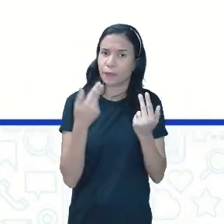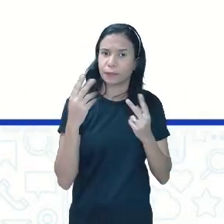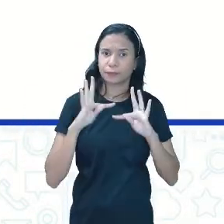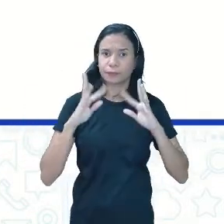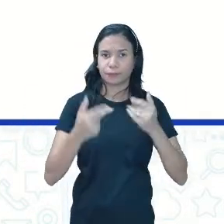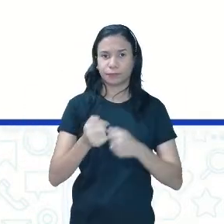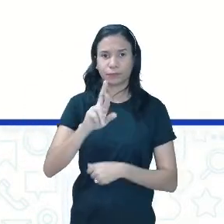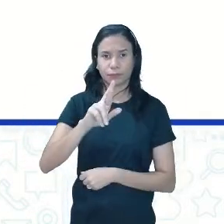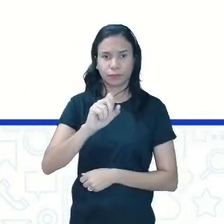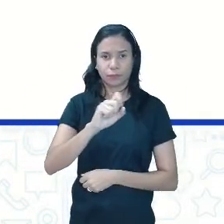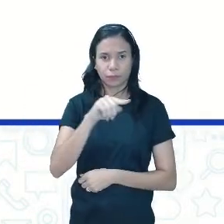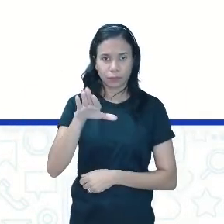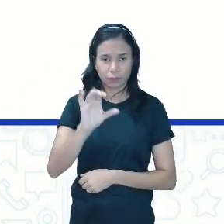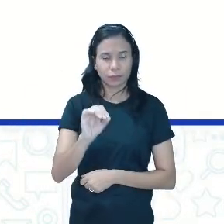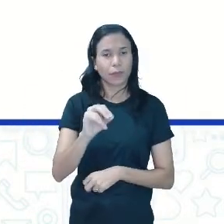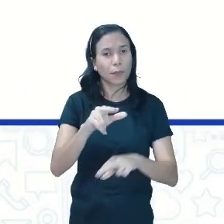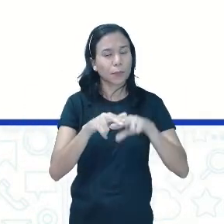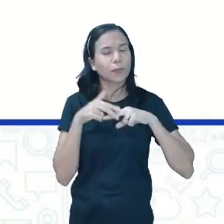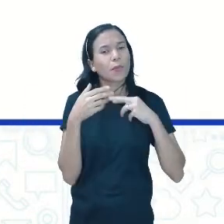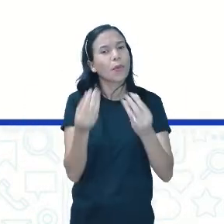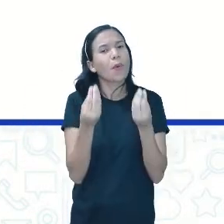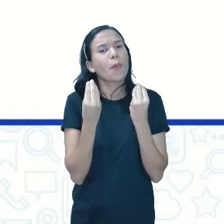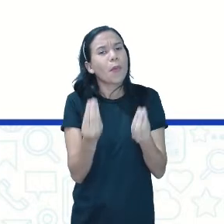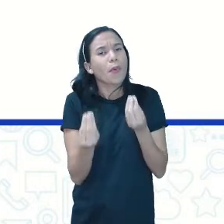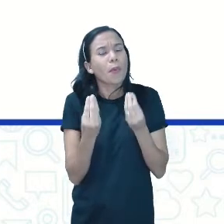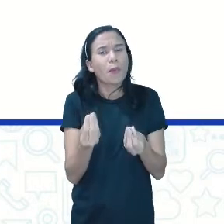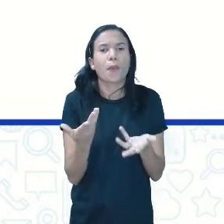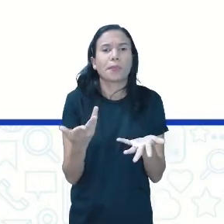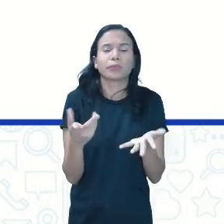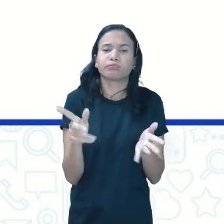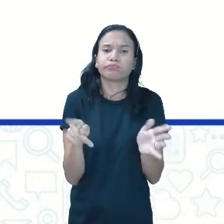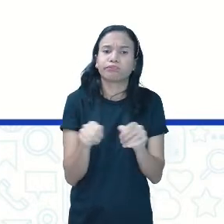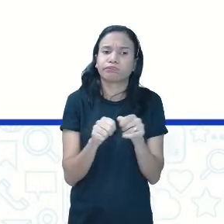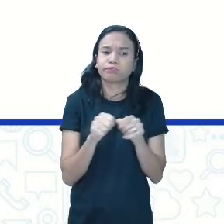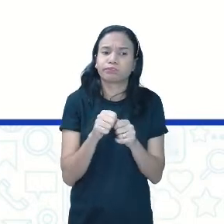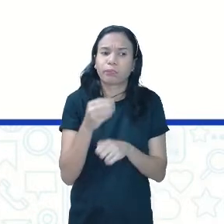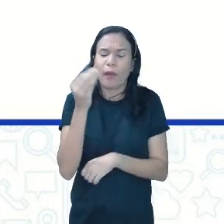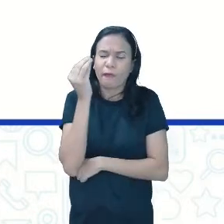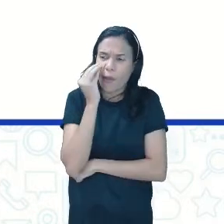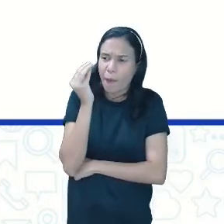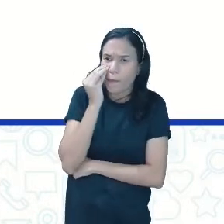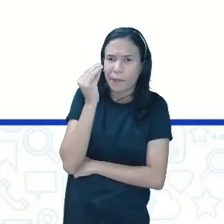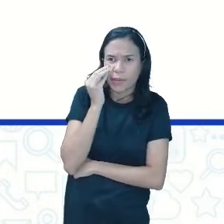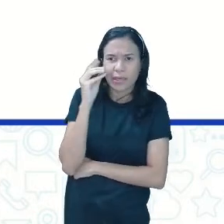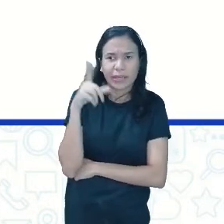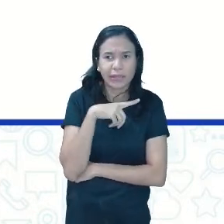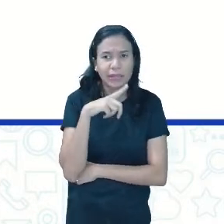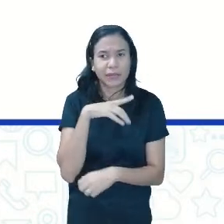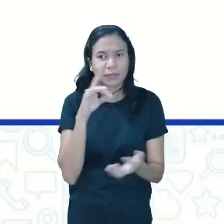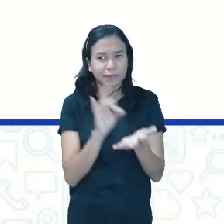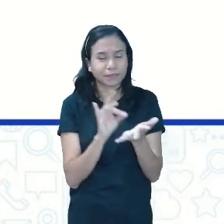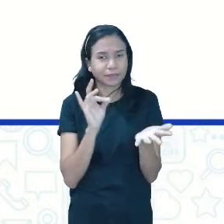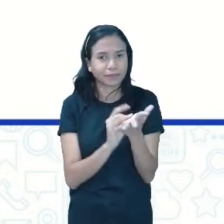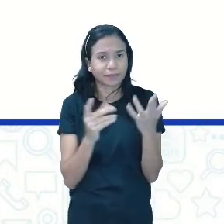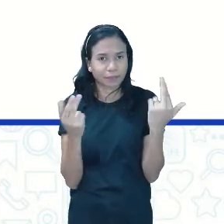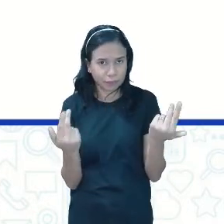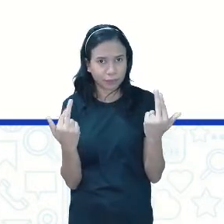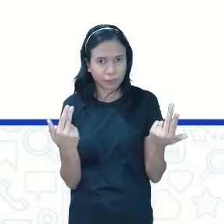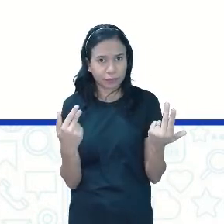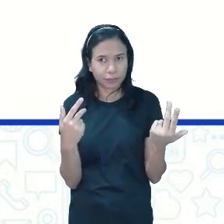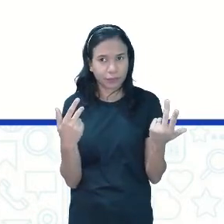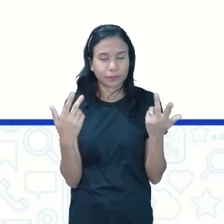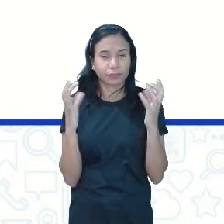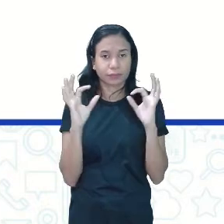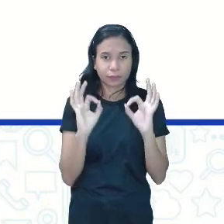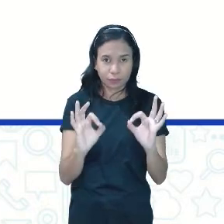as razões. Então, como é que a gente faz para verificar se duas razões eles estão na mesma